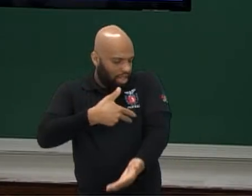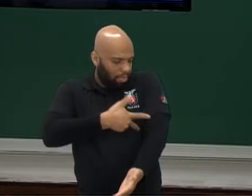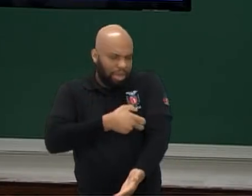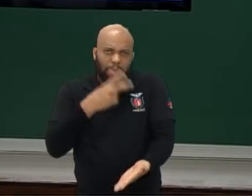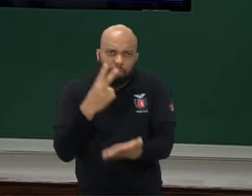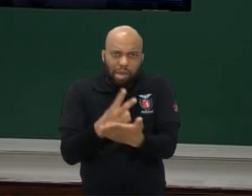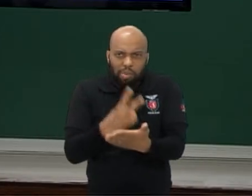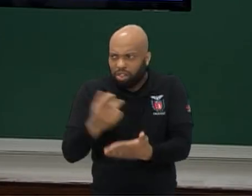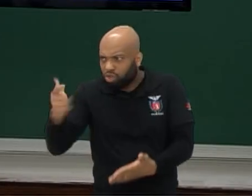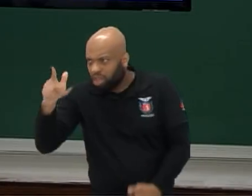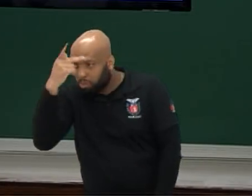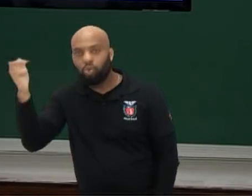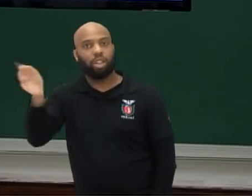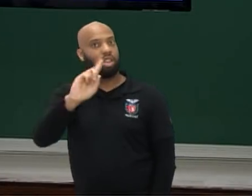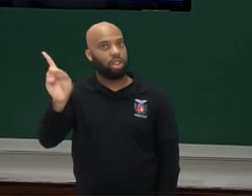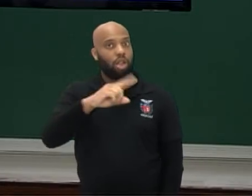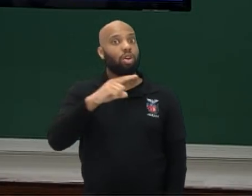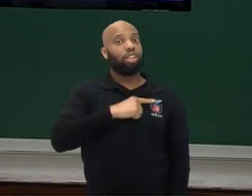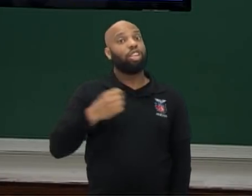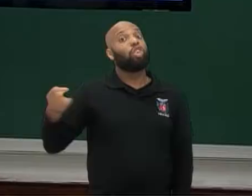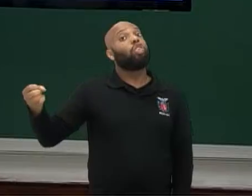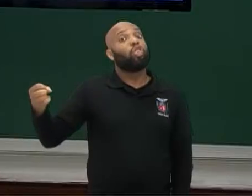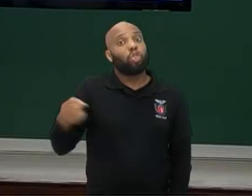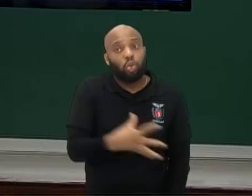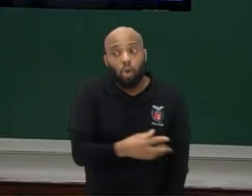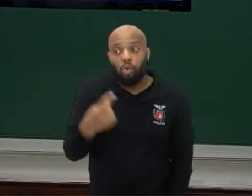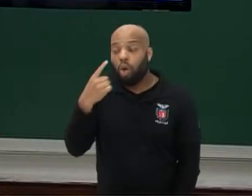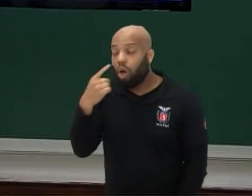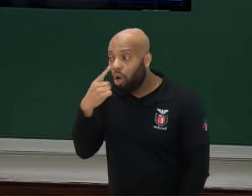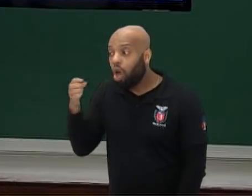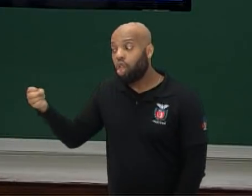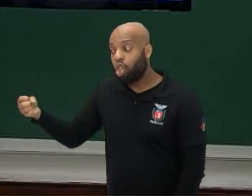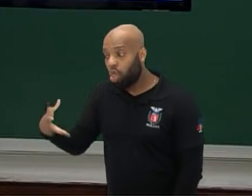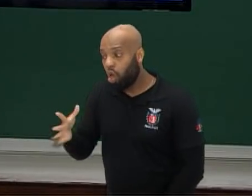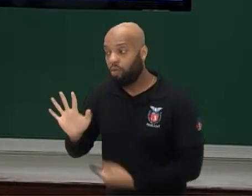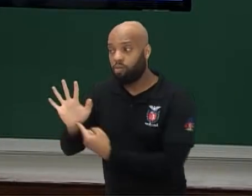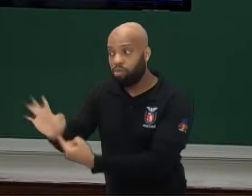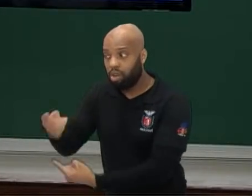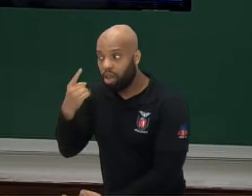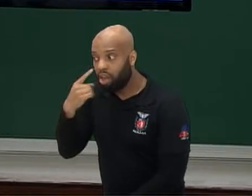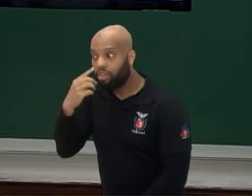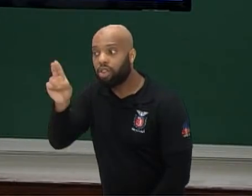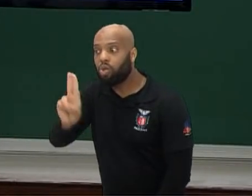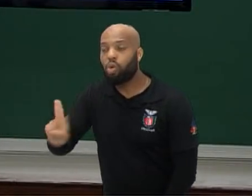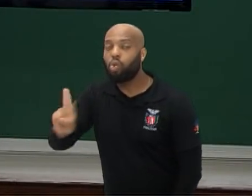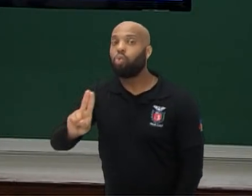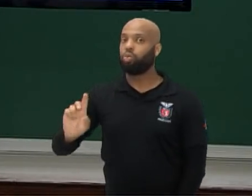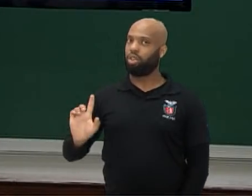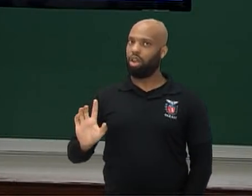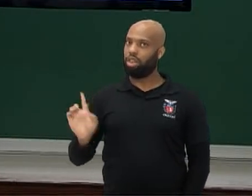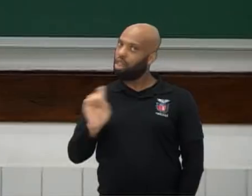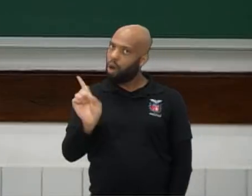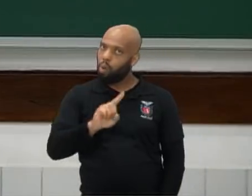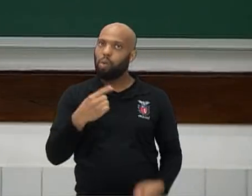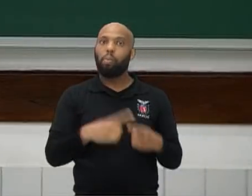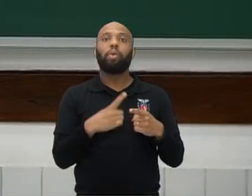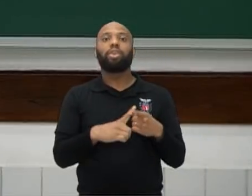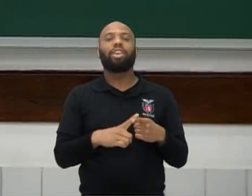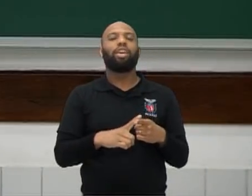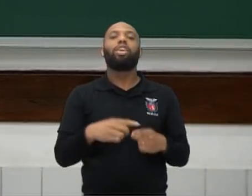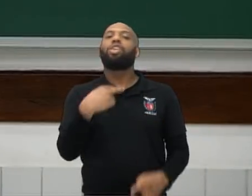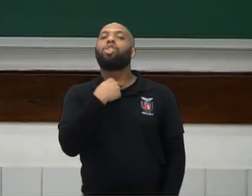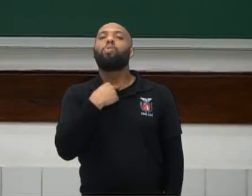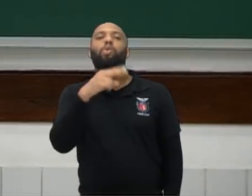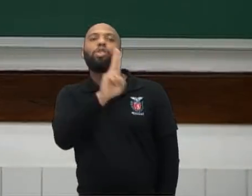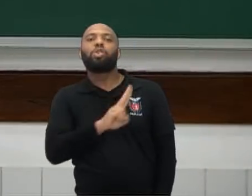reutilizada. A pessoa do posto, ela tem que abrir uma seringa na tua frente e ela tem que estar nova, sem uso. Por quê? Porque não se